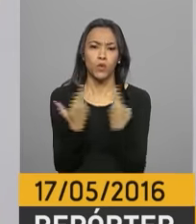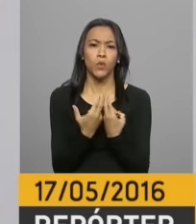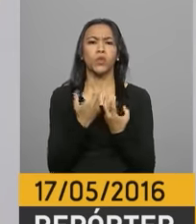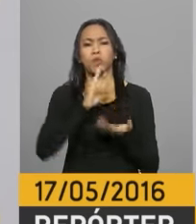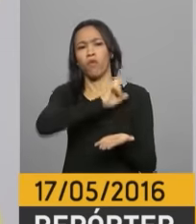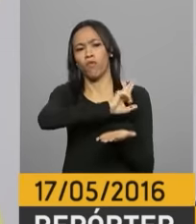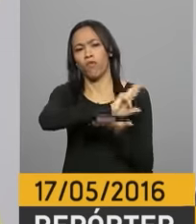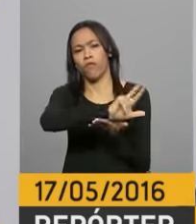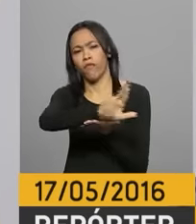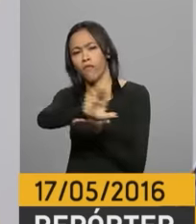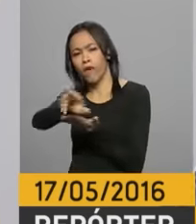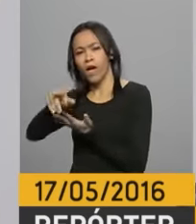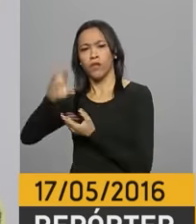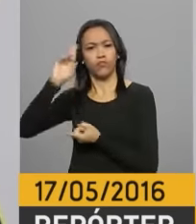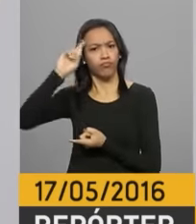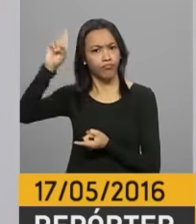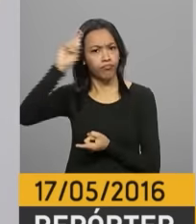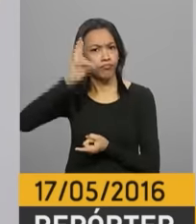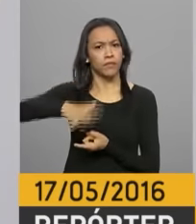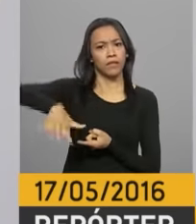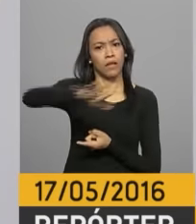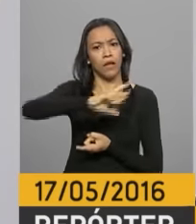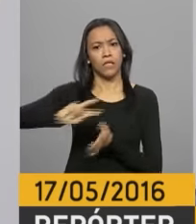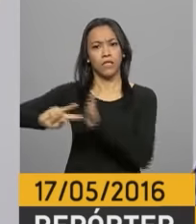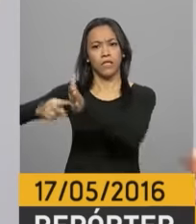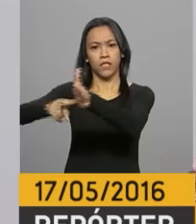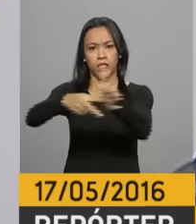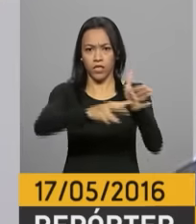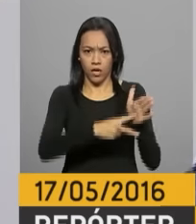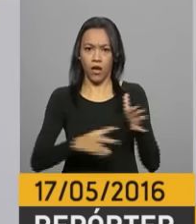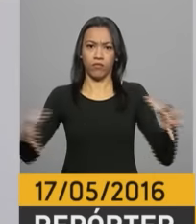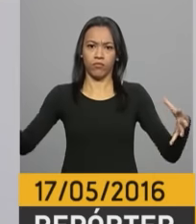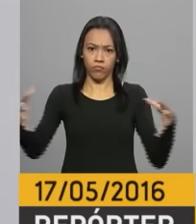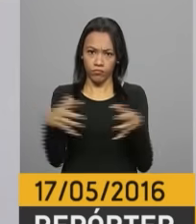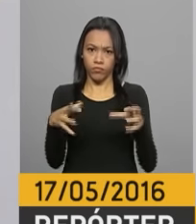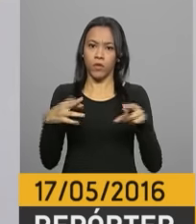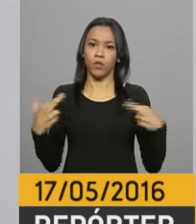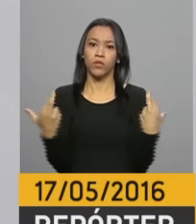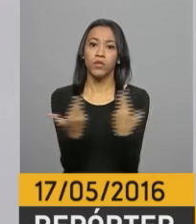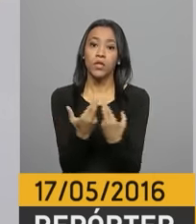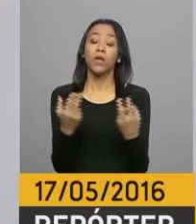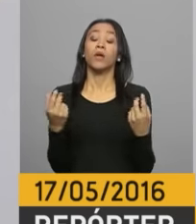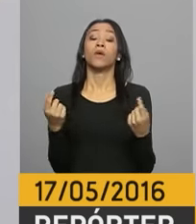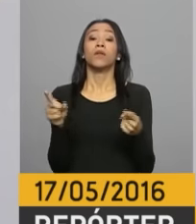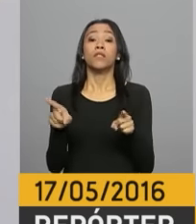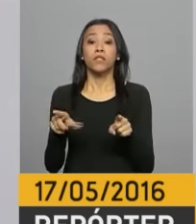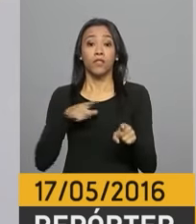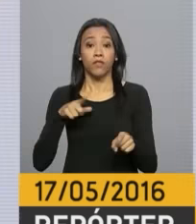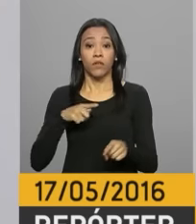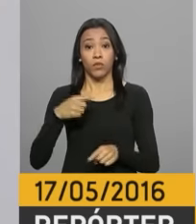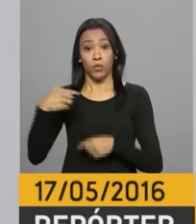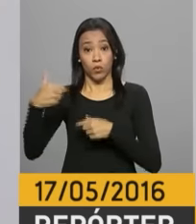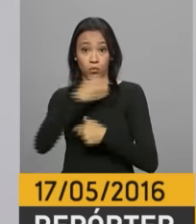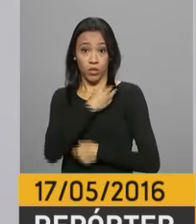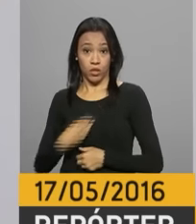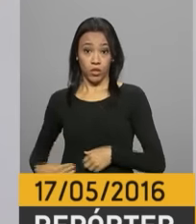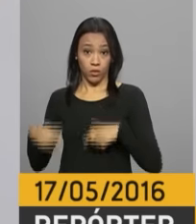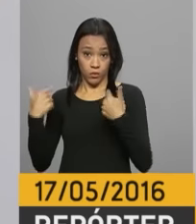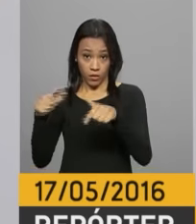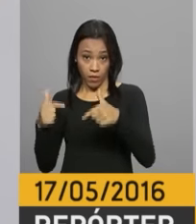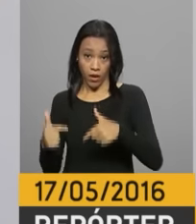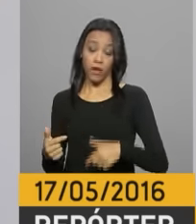sindicais, o presidente Temer, ministro Padilha, o ministro do Trabalho e eu. E,